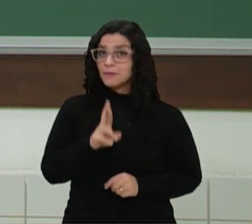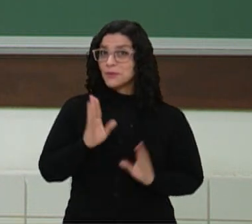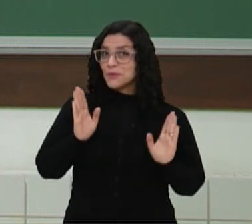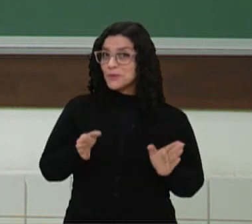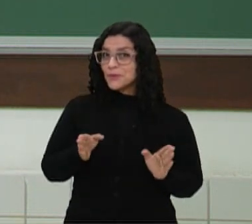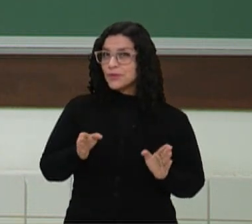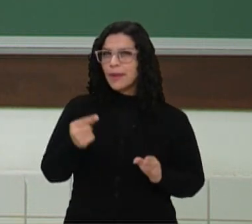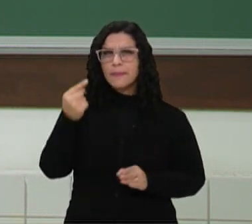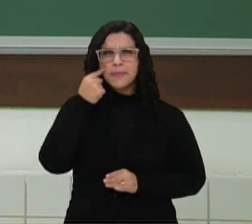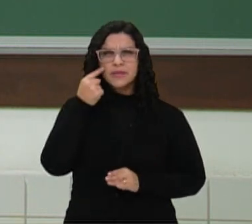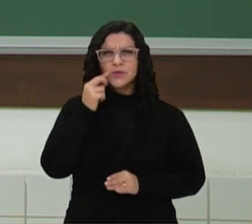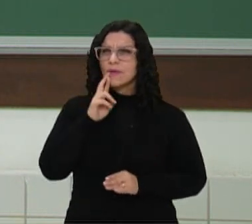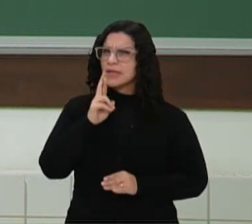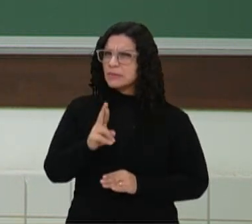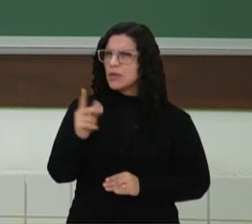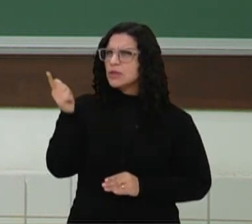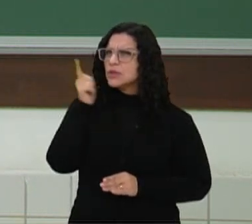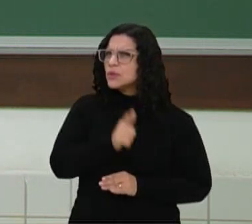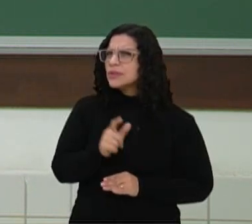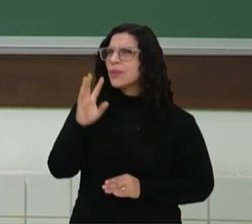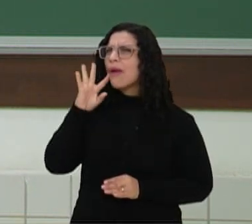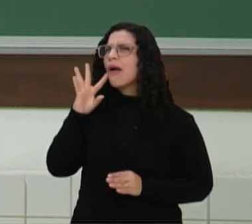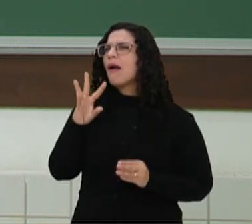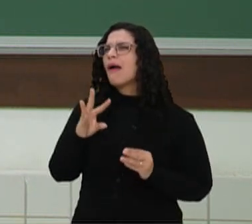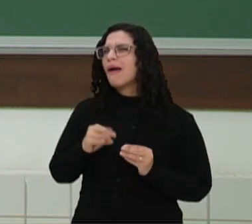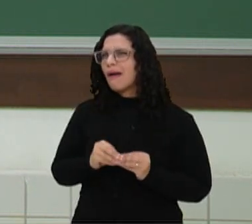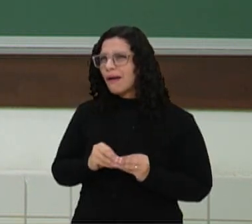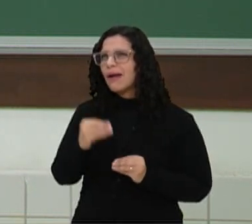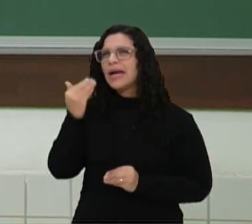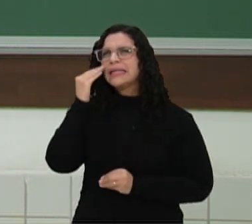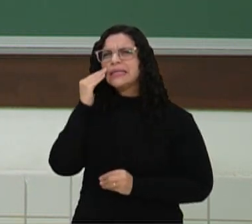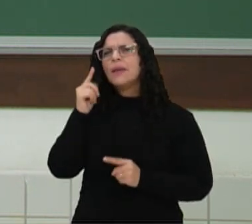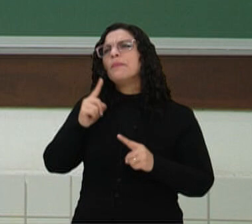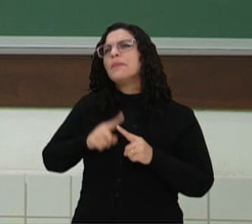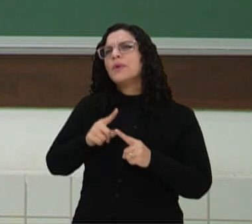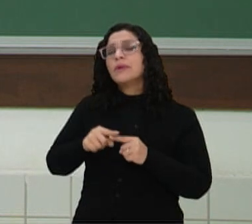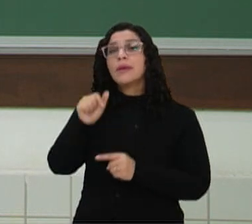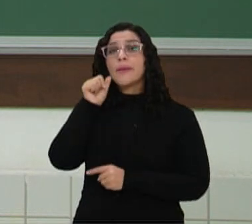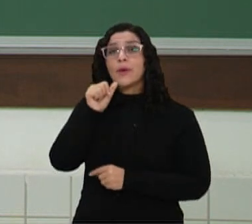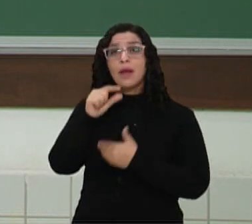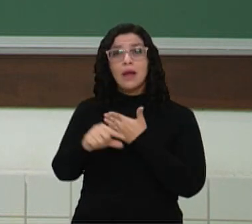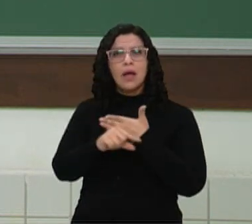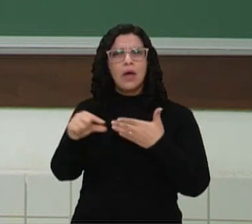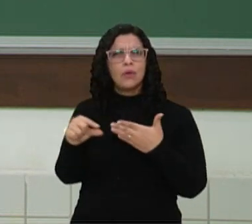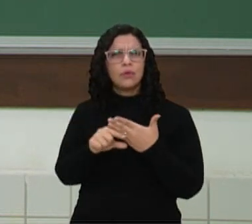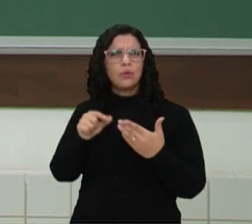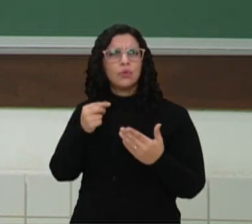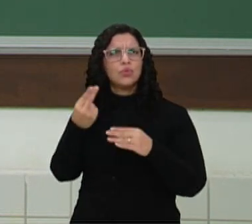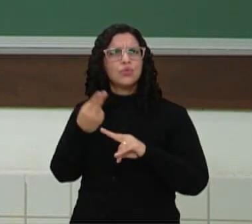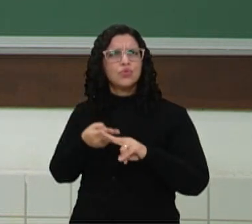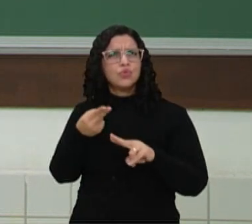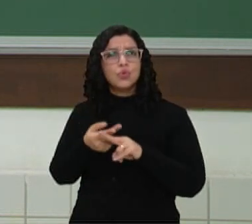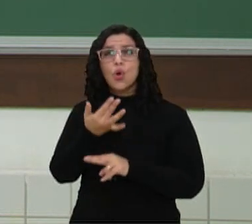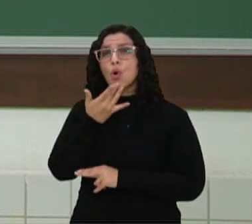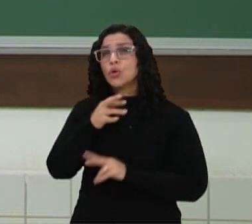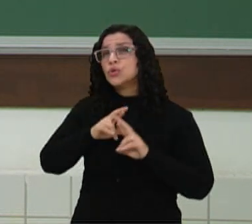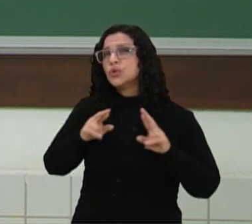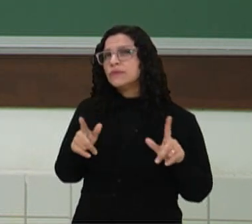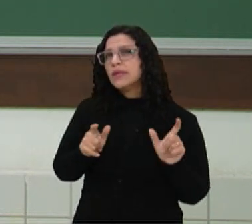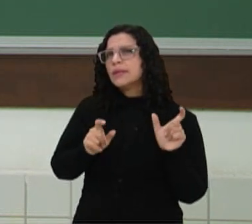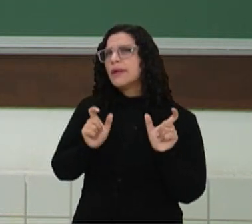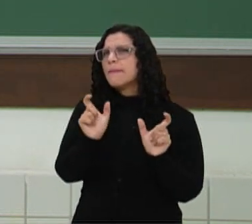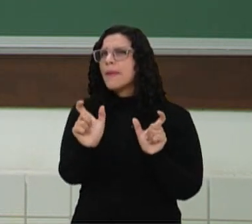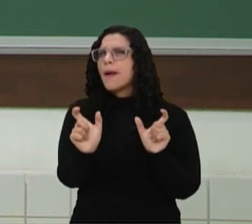Respondeu? Formulou sua resposta? Conseguiu pensar aí qual foi o motivo, o objetivo da autora em